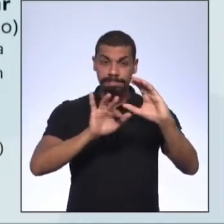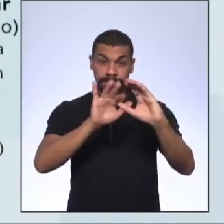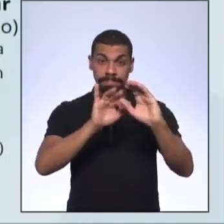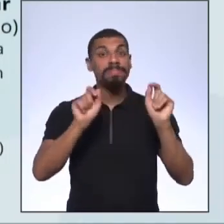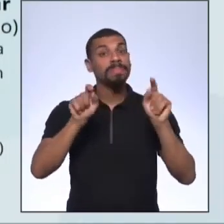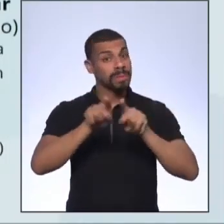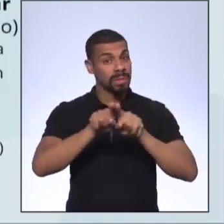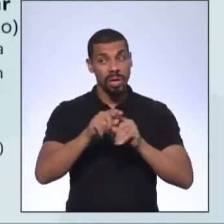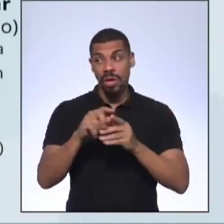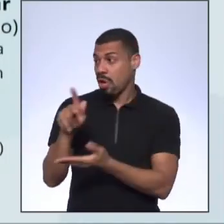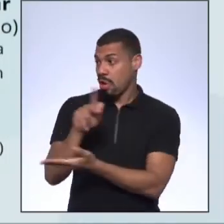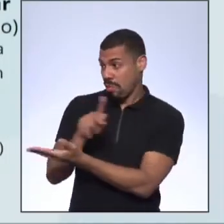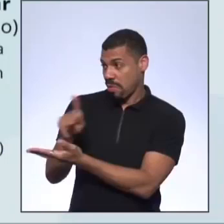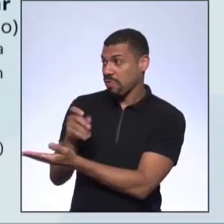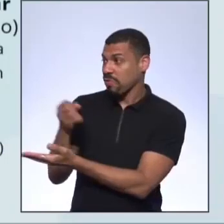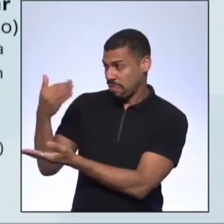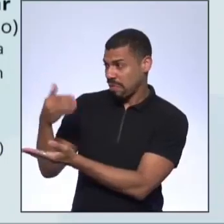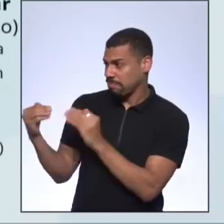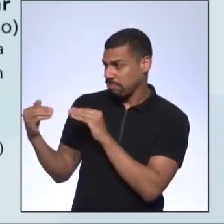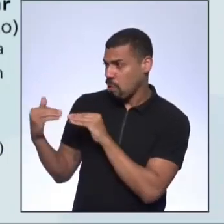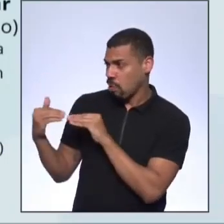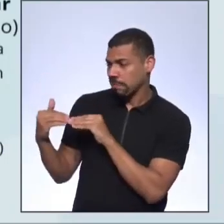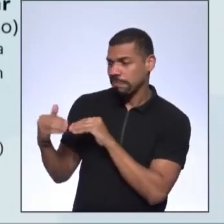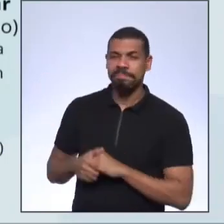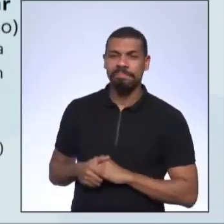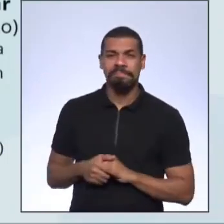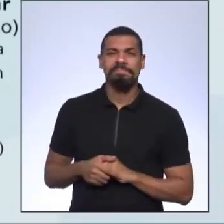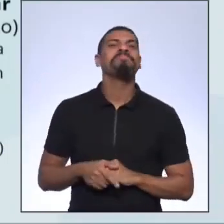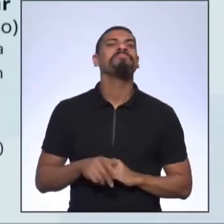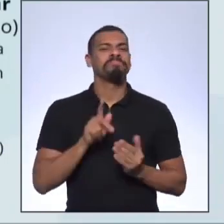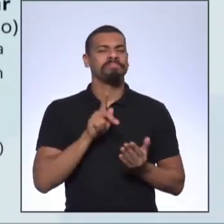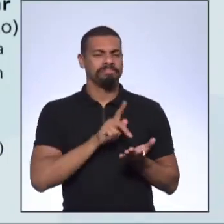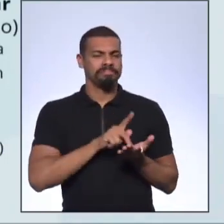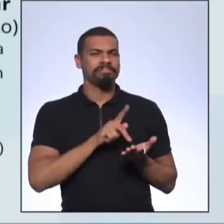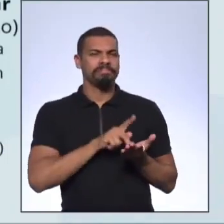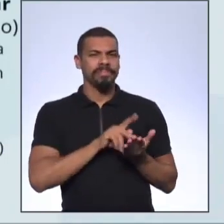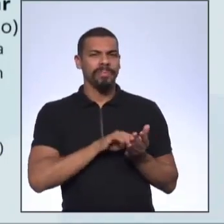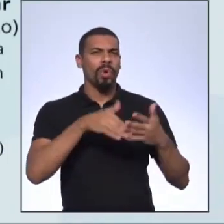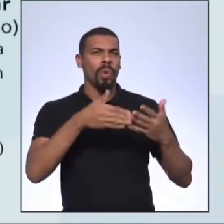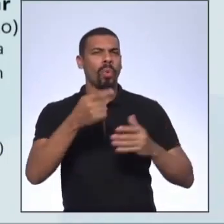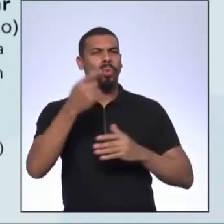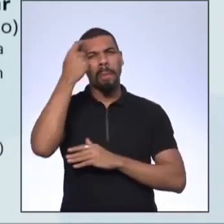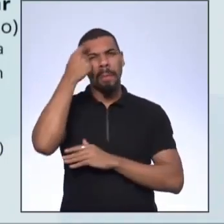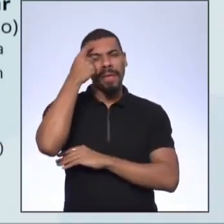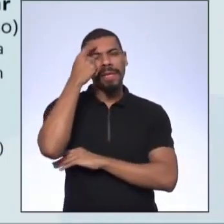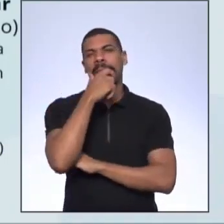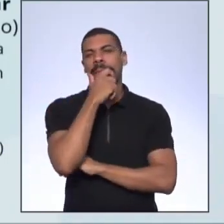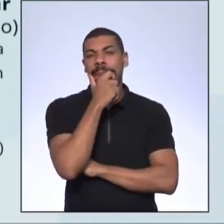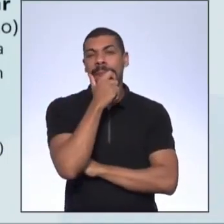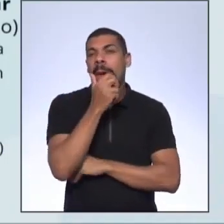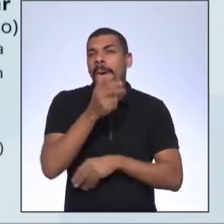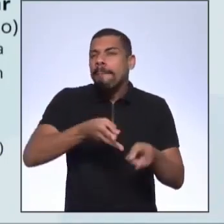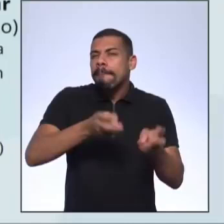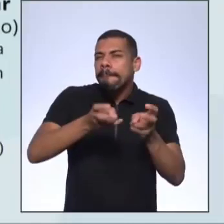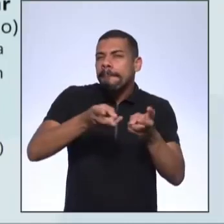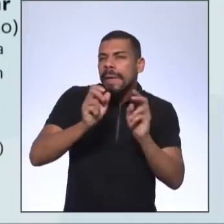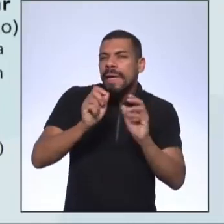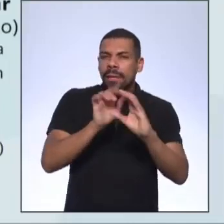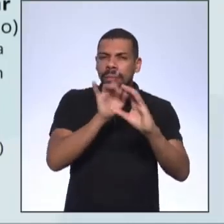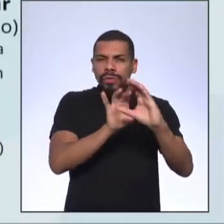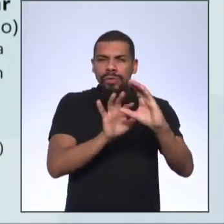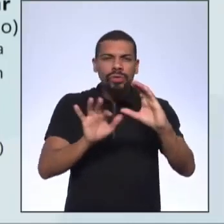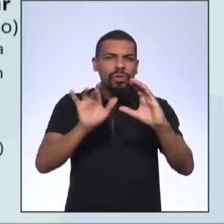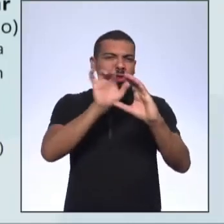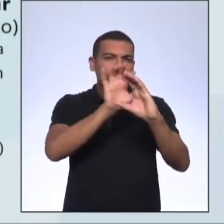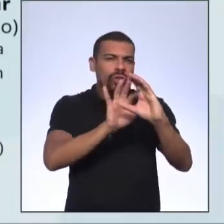Inclusive com a professora Aline, né? Isso mesmo. Então, quando a gente vê, a gente vai perceber aí no